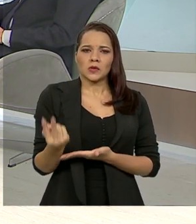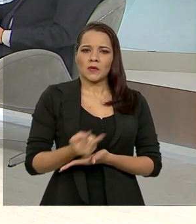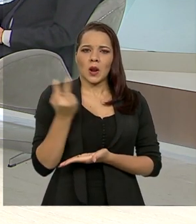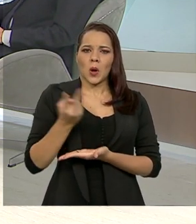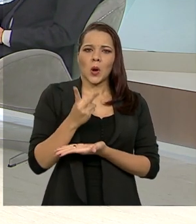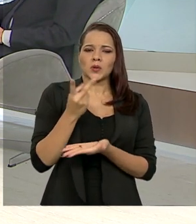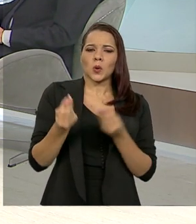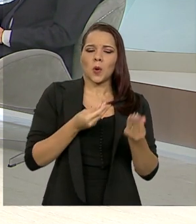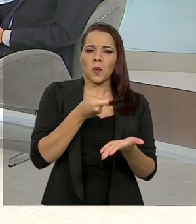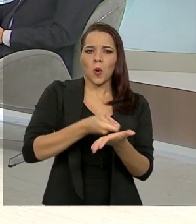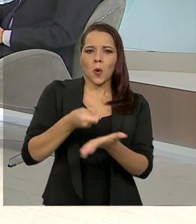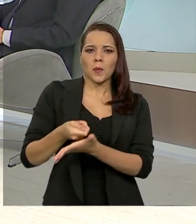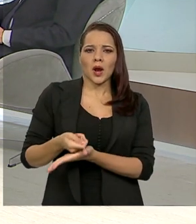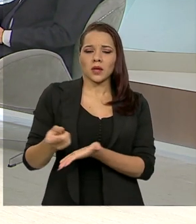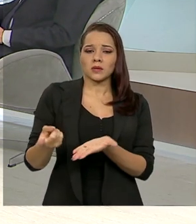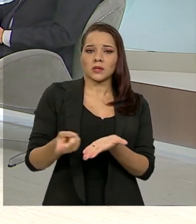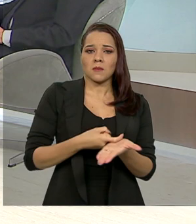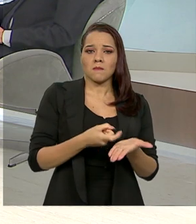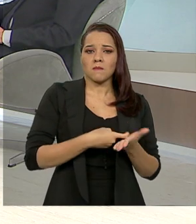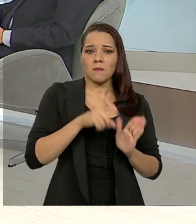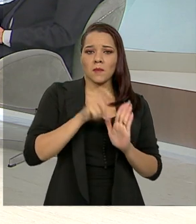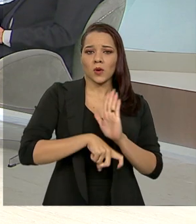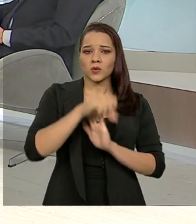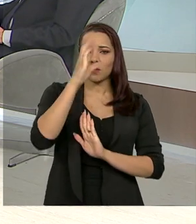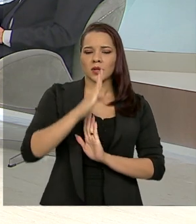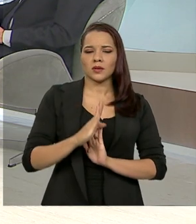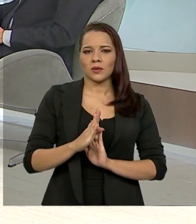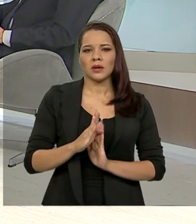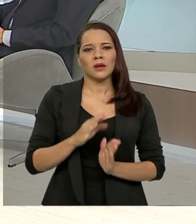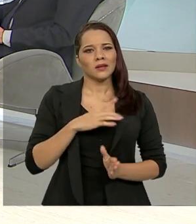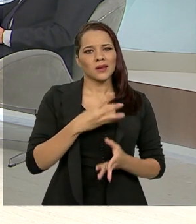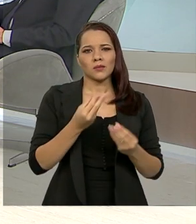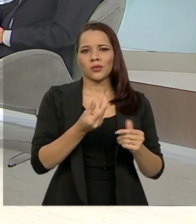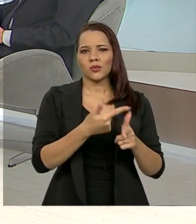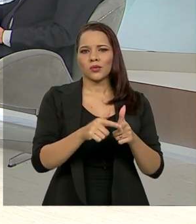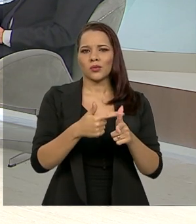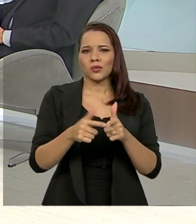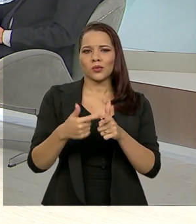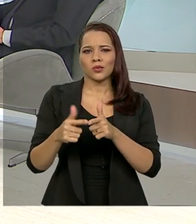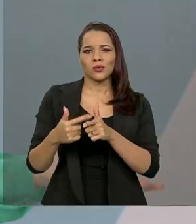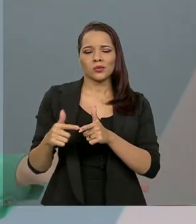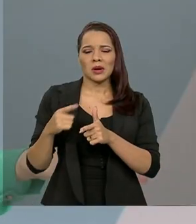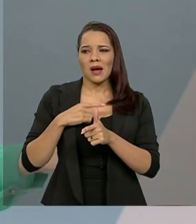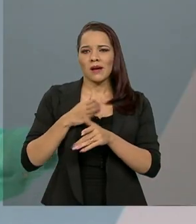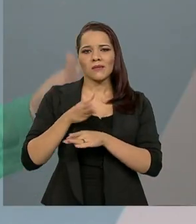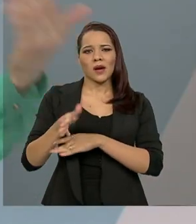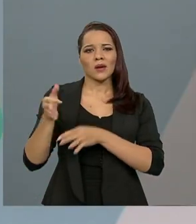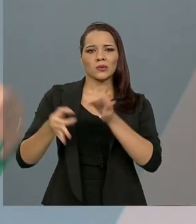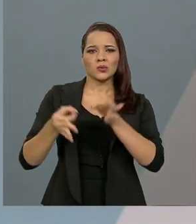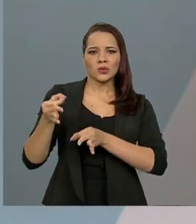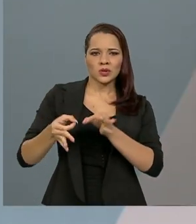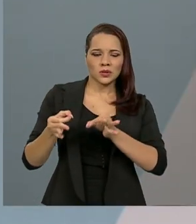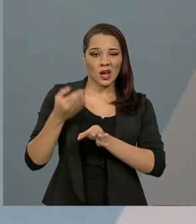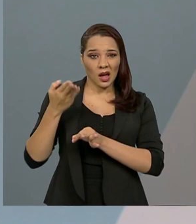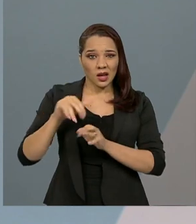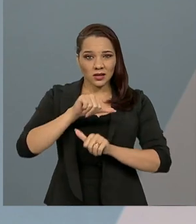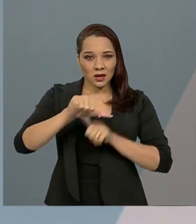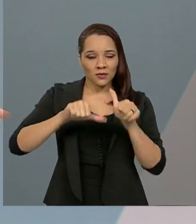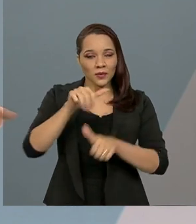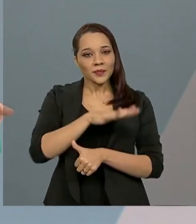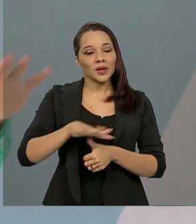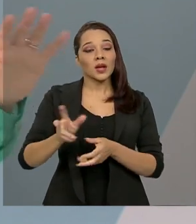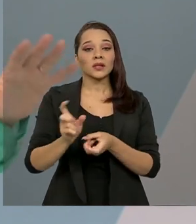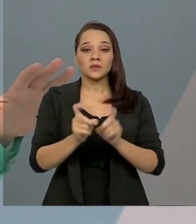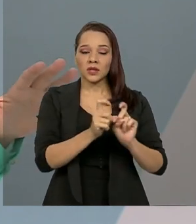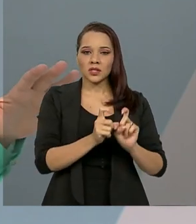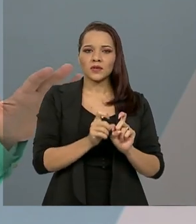que, que são cobrados os tributos no Brasil, existe muito problema, isso acaba indo para a justiça. Essa reforma tributária que está